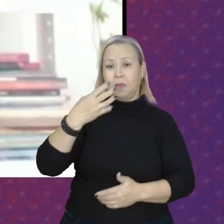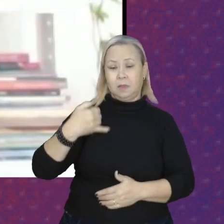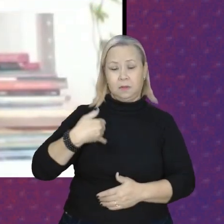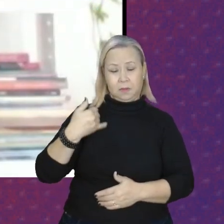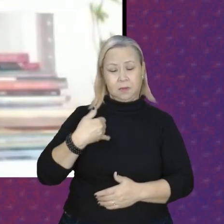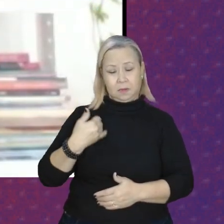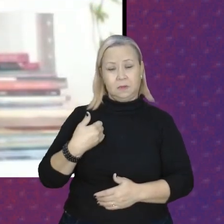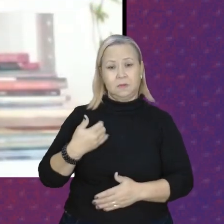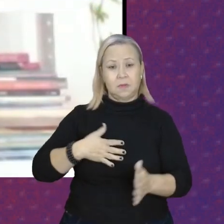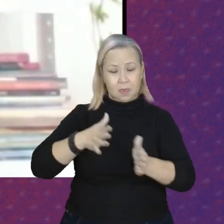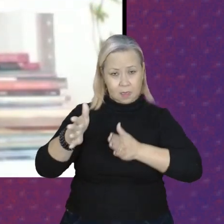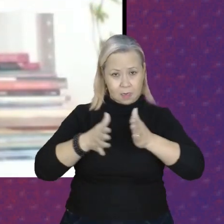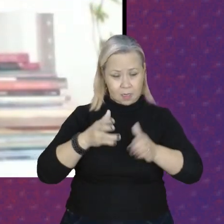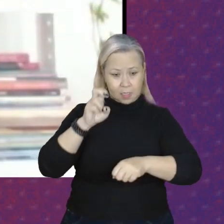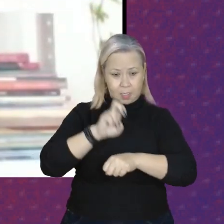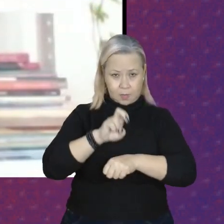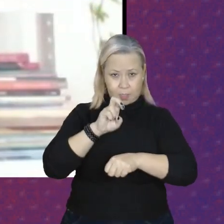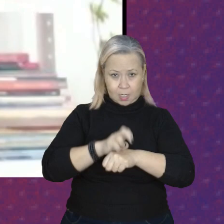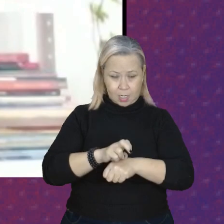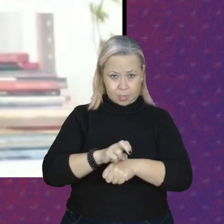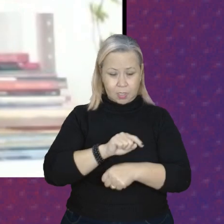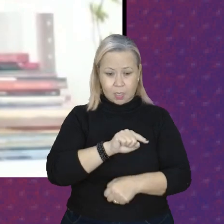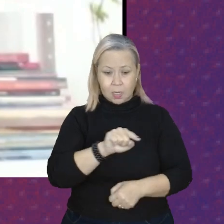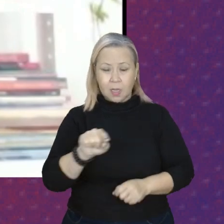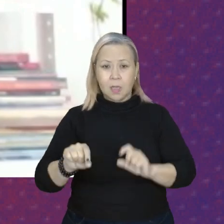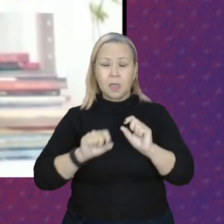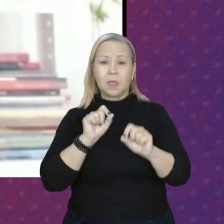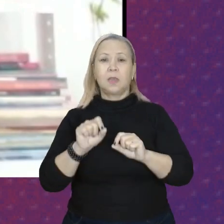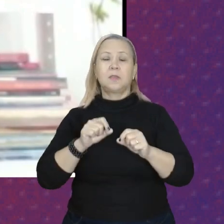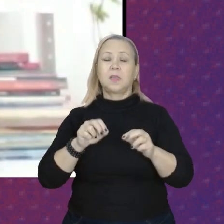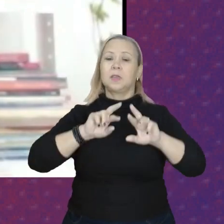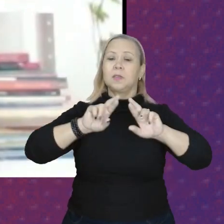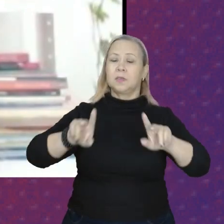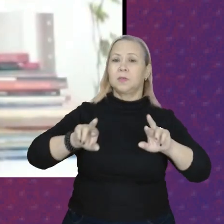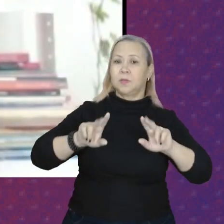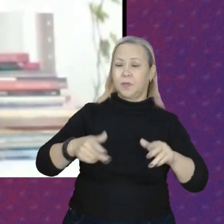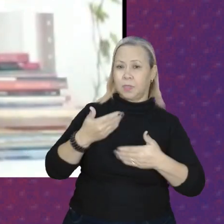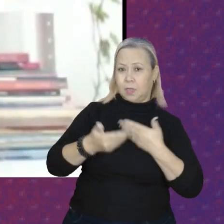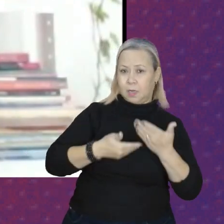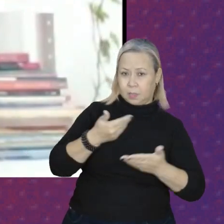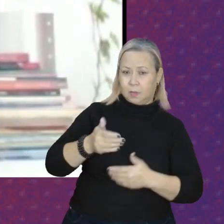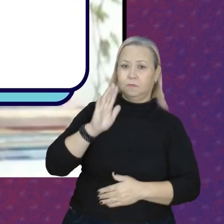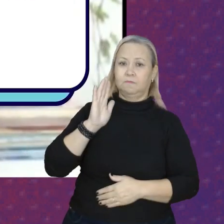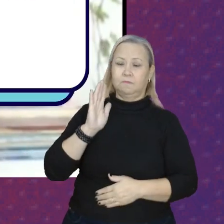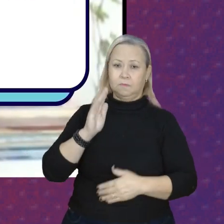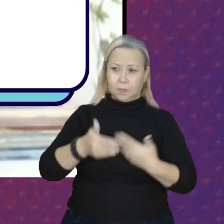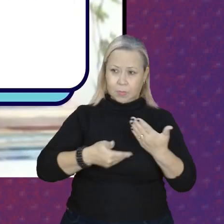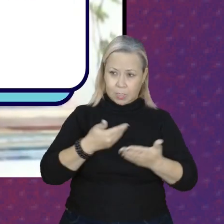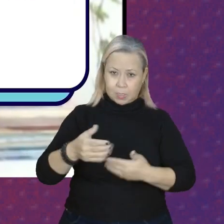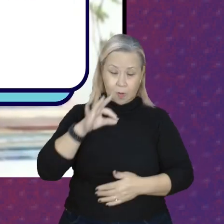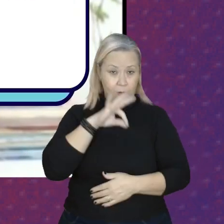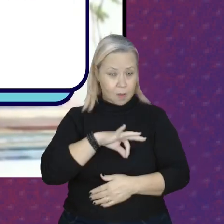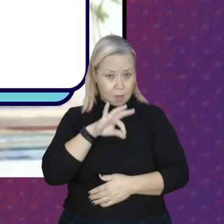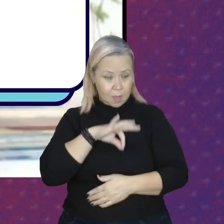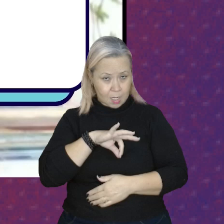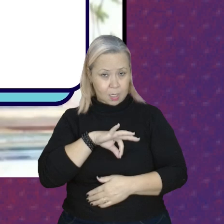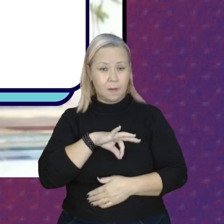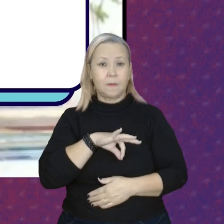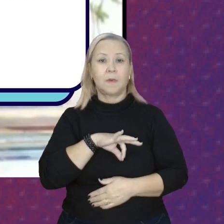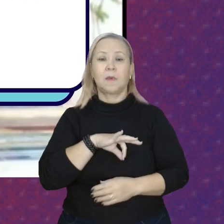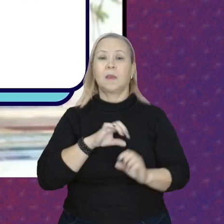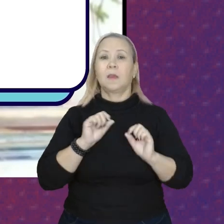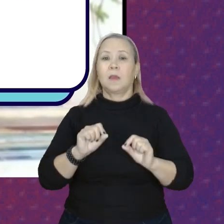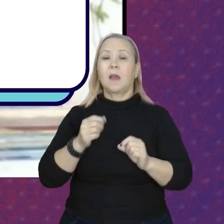creches. Isso tem diferenças em relação, como nós já vimos, à renda, à